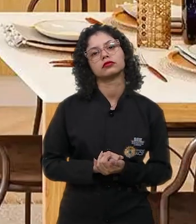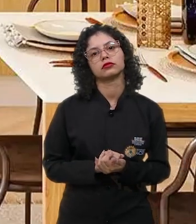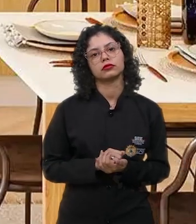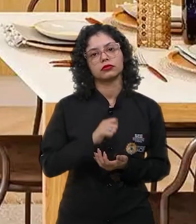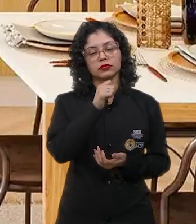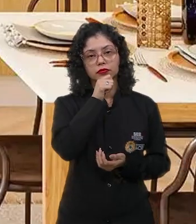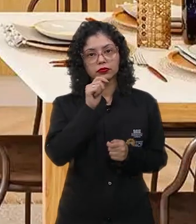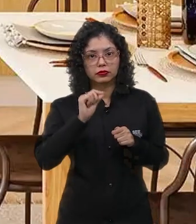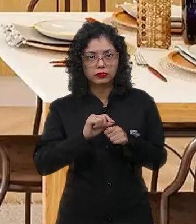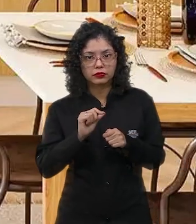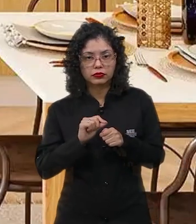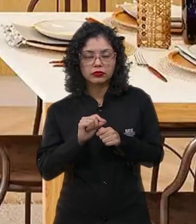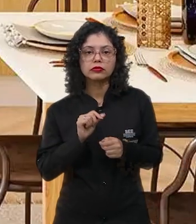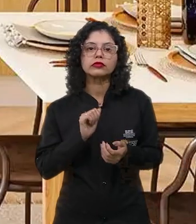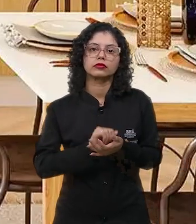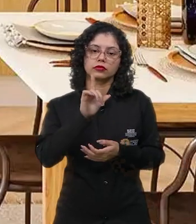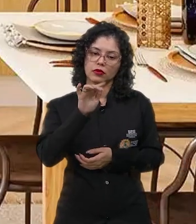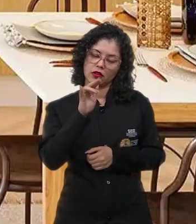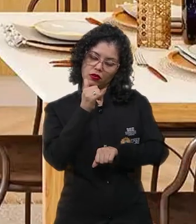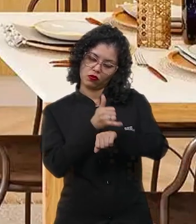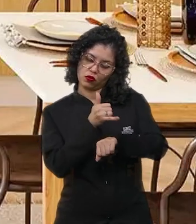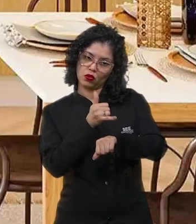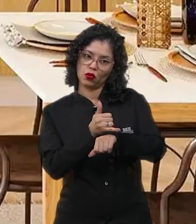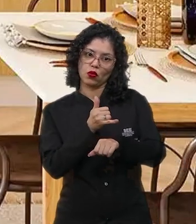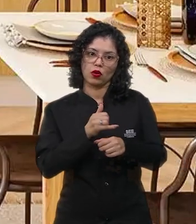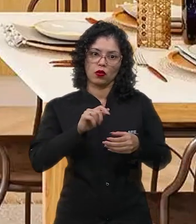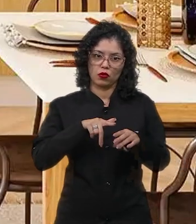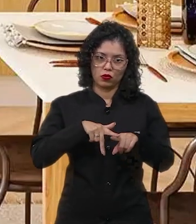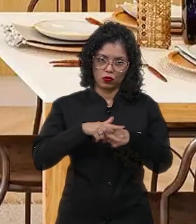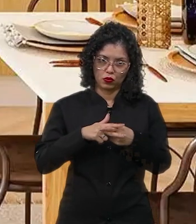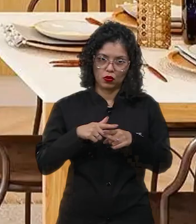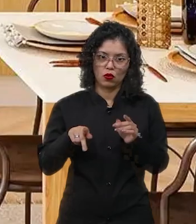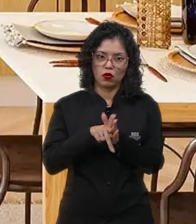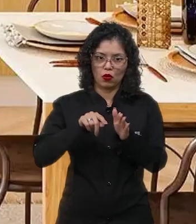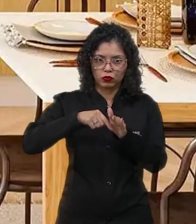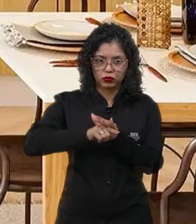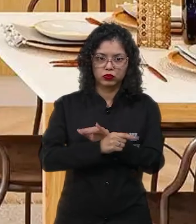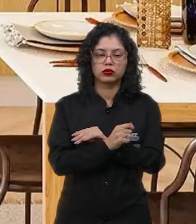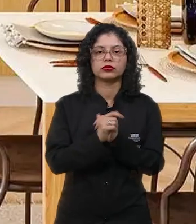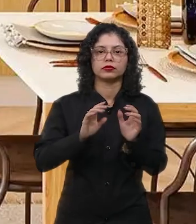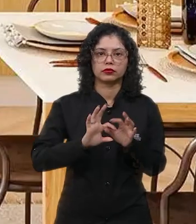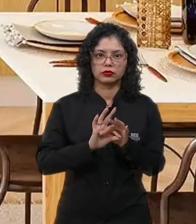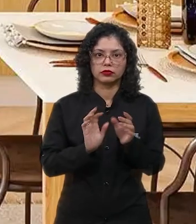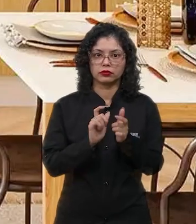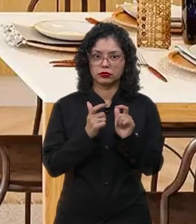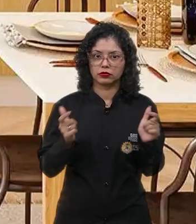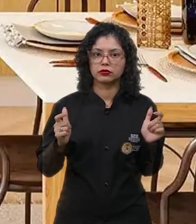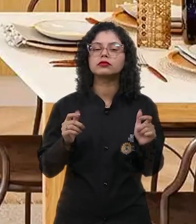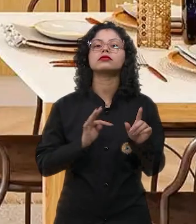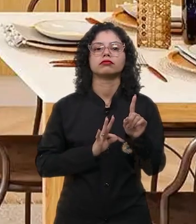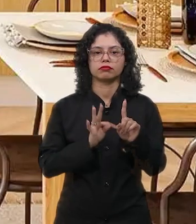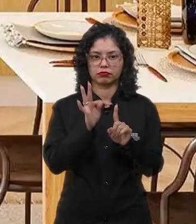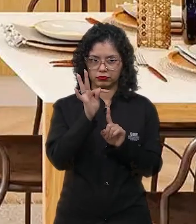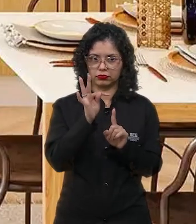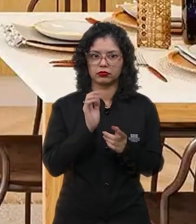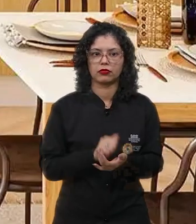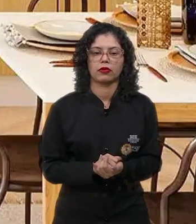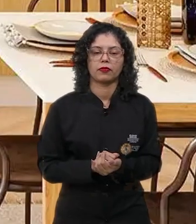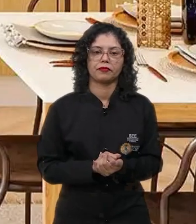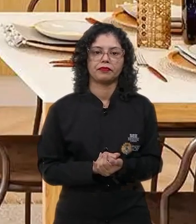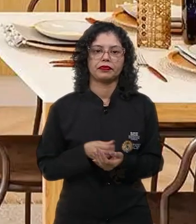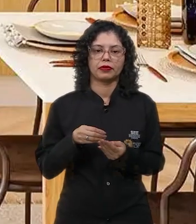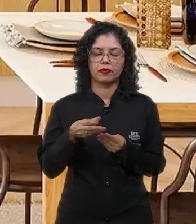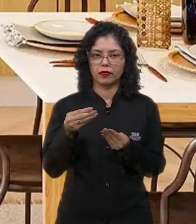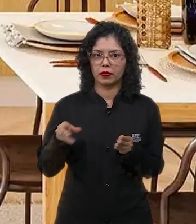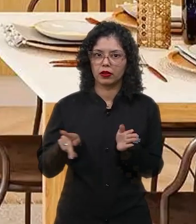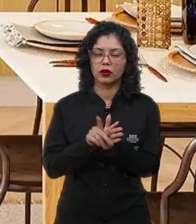fogão, ele é feito de ligas de alumínio ou de ferro fundido, né, então ele vai ter uma alta condutividade térmica para